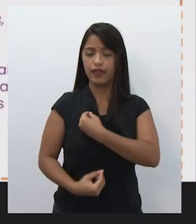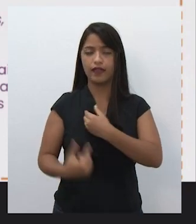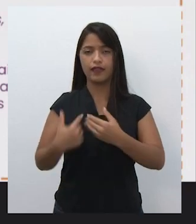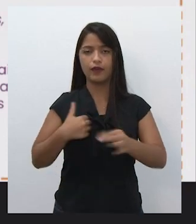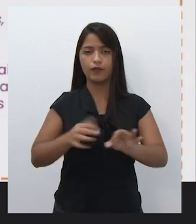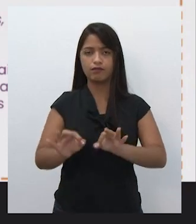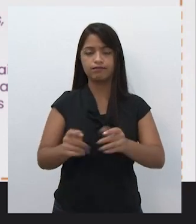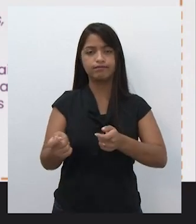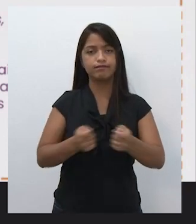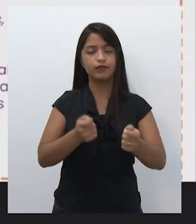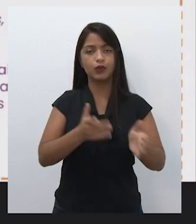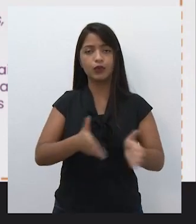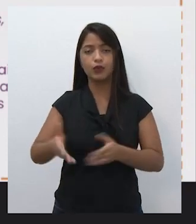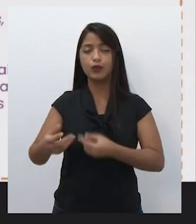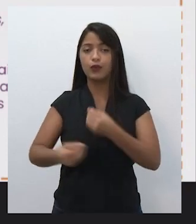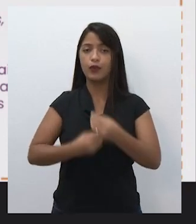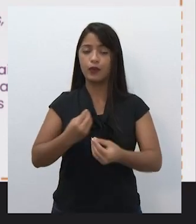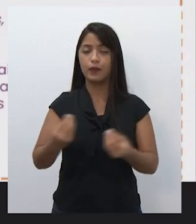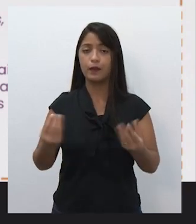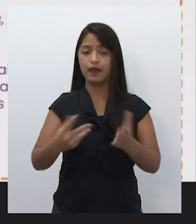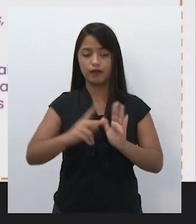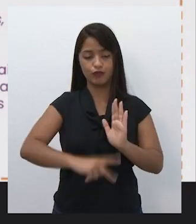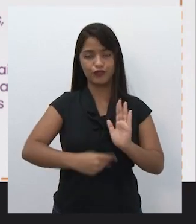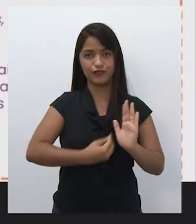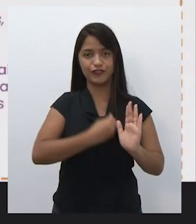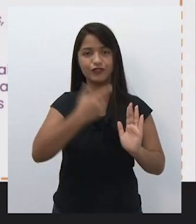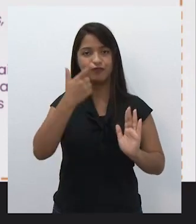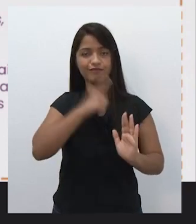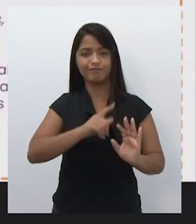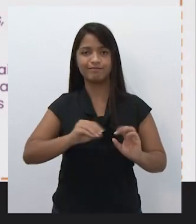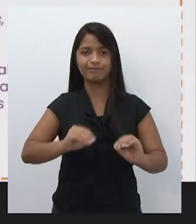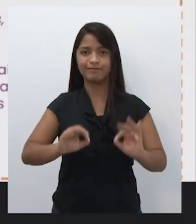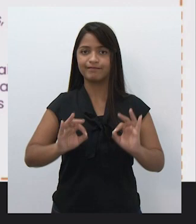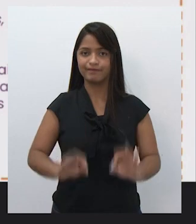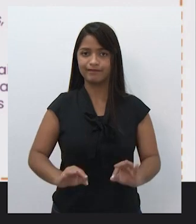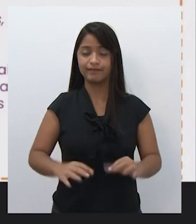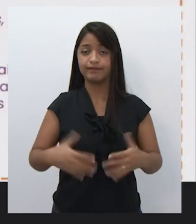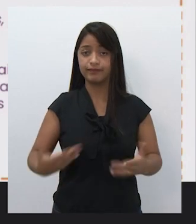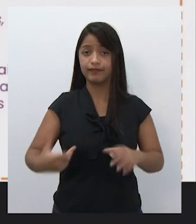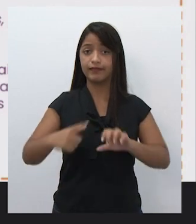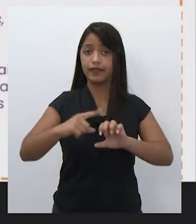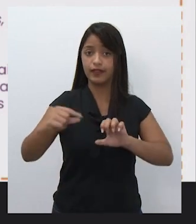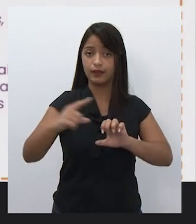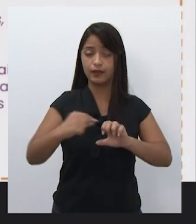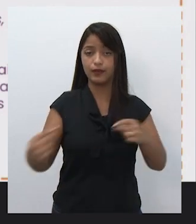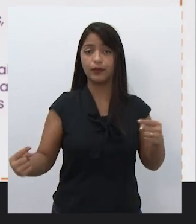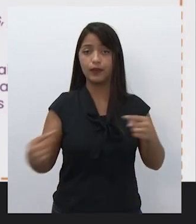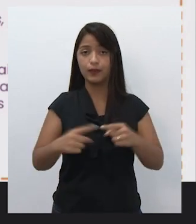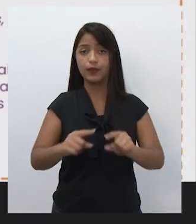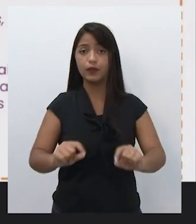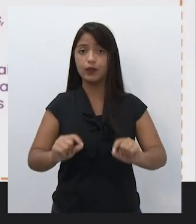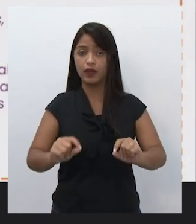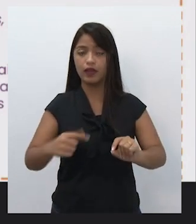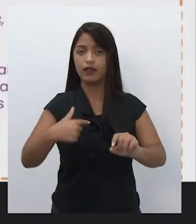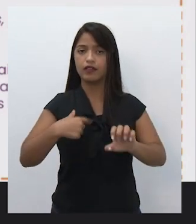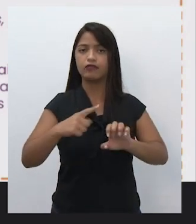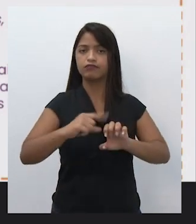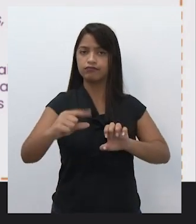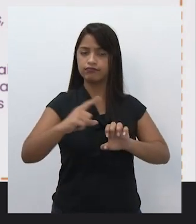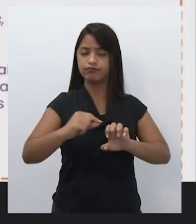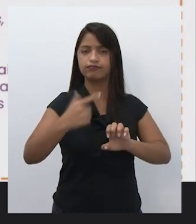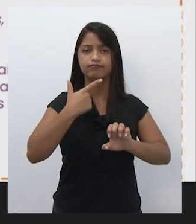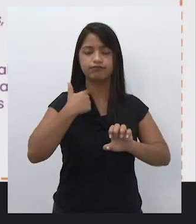para executar esse projeto de vida. Então, o empreendedorismo, ele diz respeito tanto a empreender